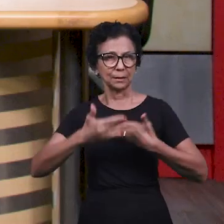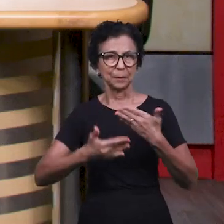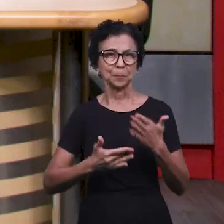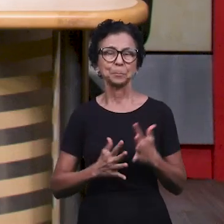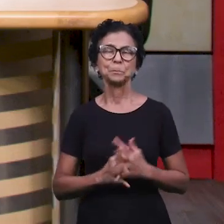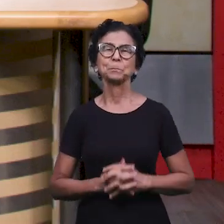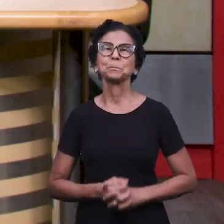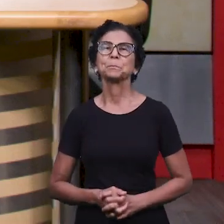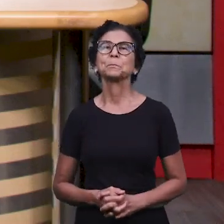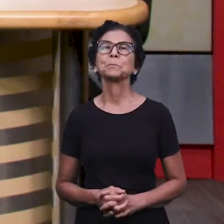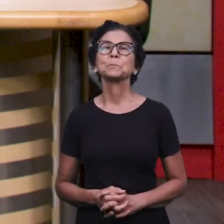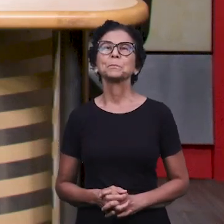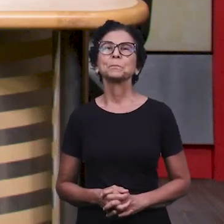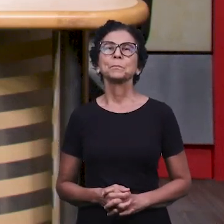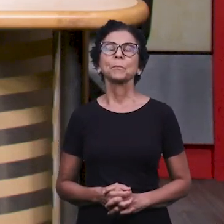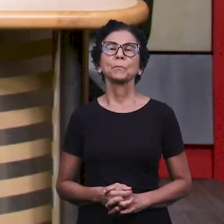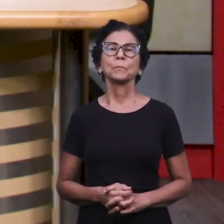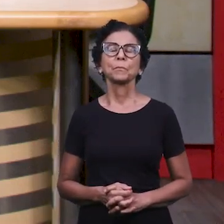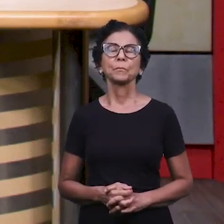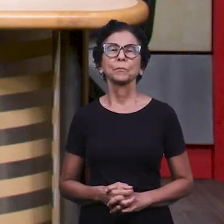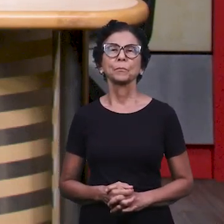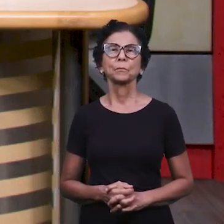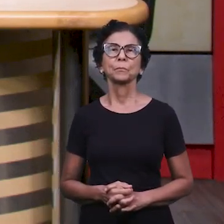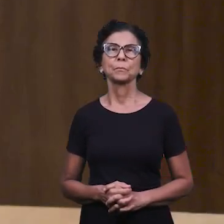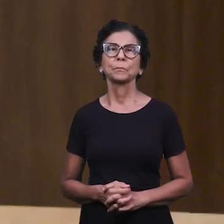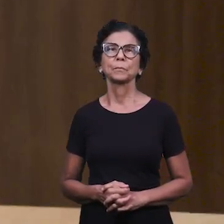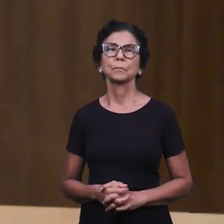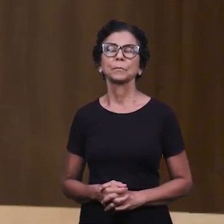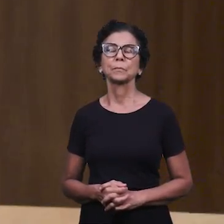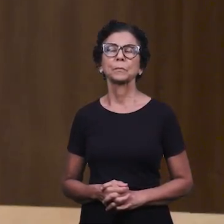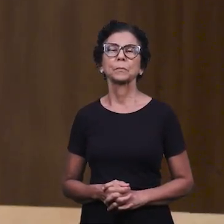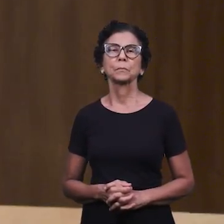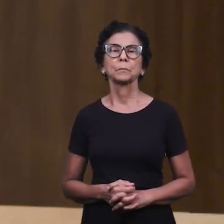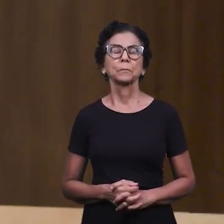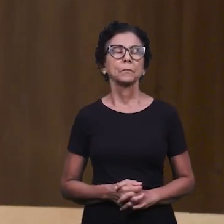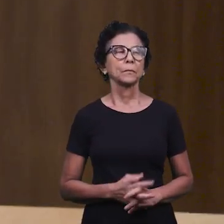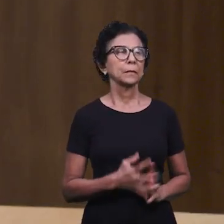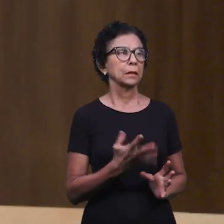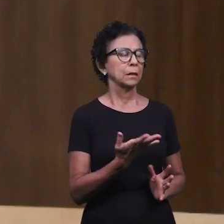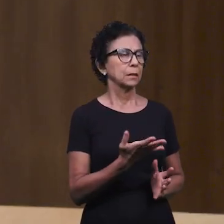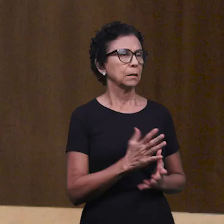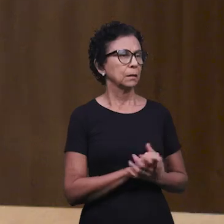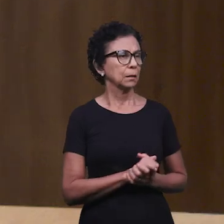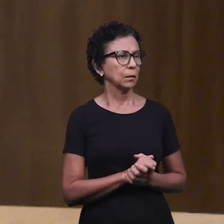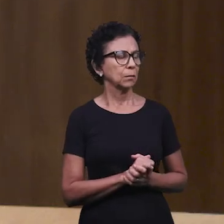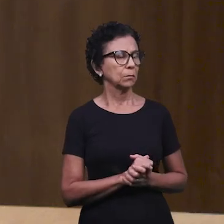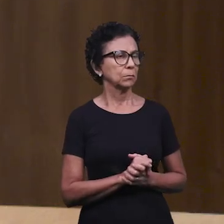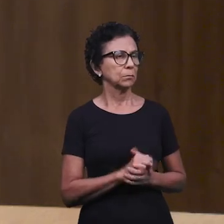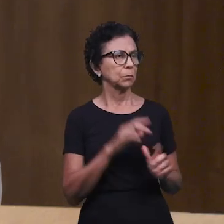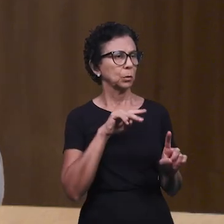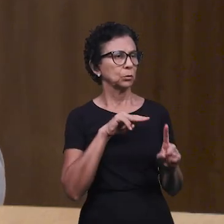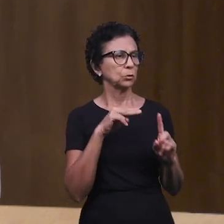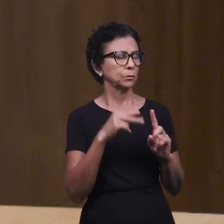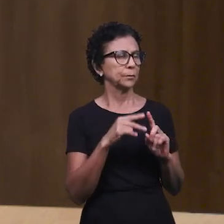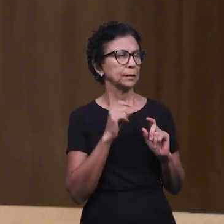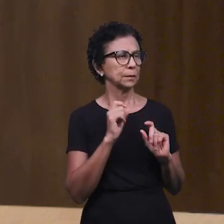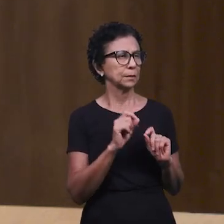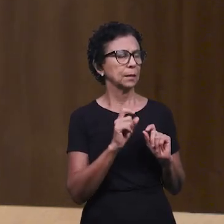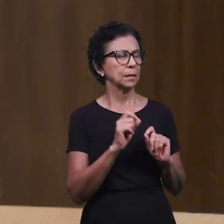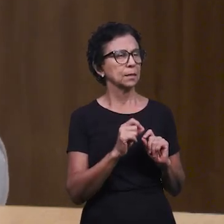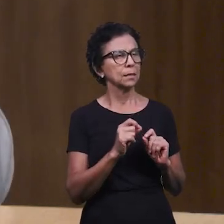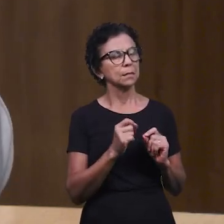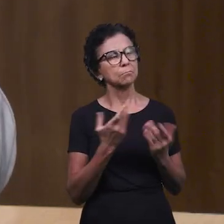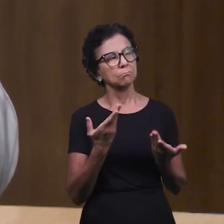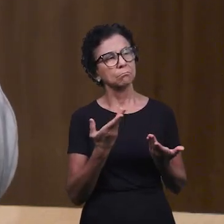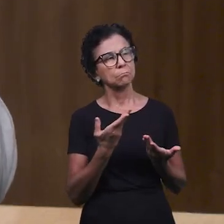Daniel, do ponto de vista dessa palavra e dessa operação, qual a associação que a gente pode